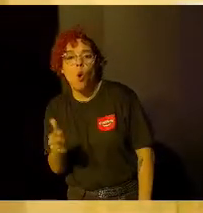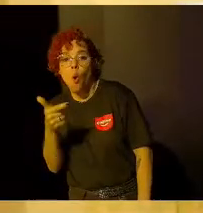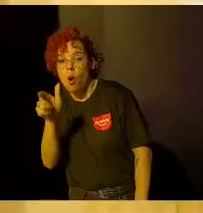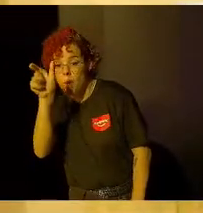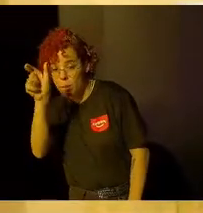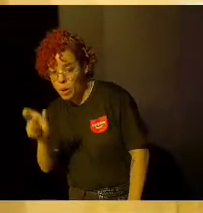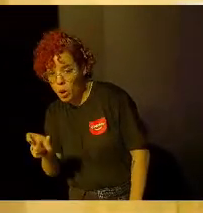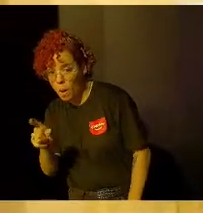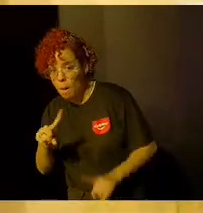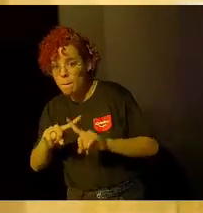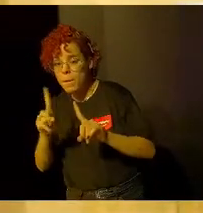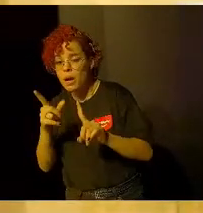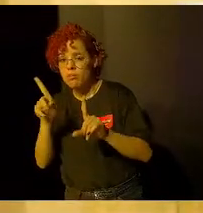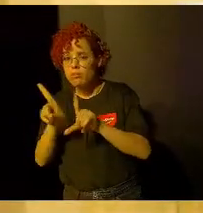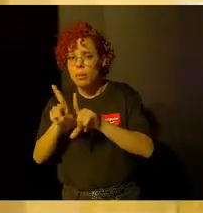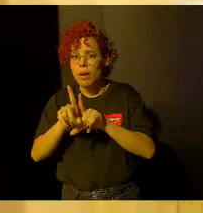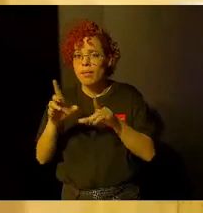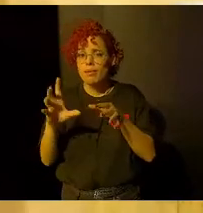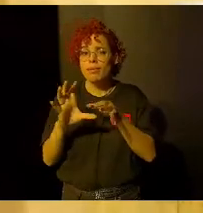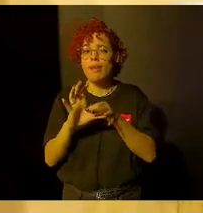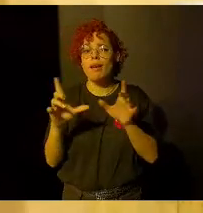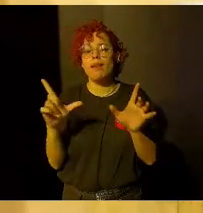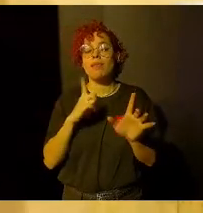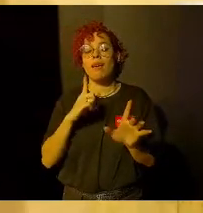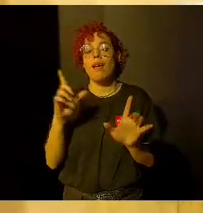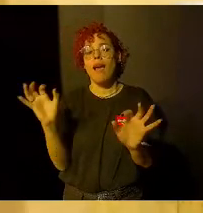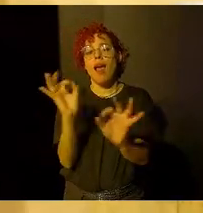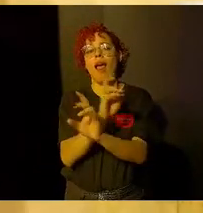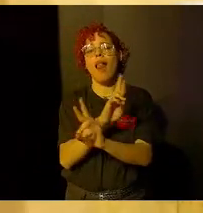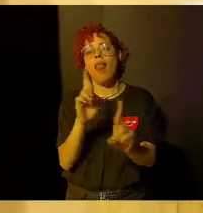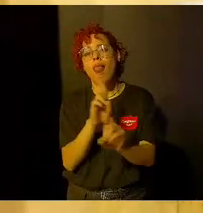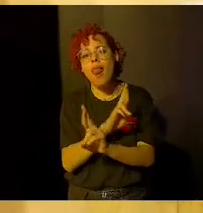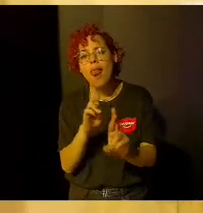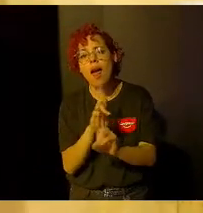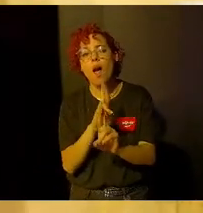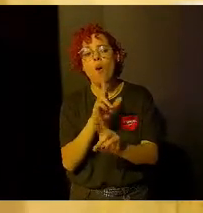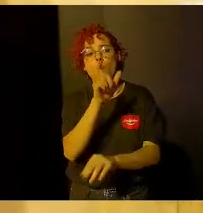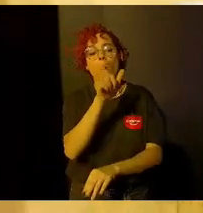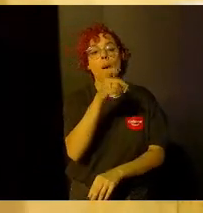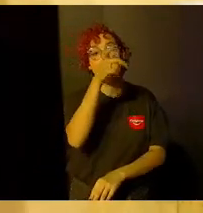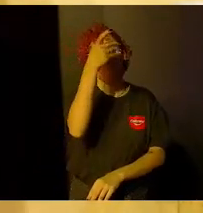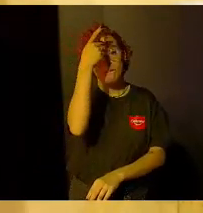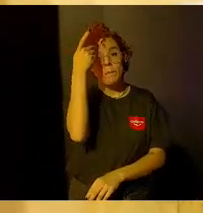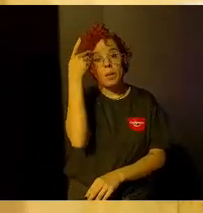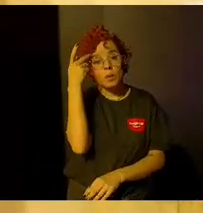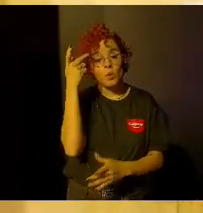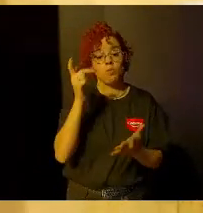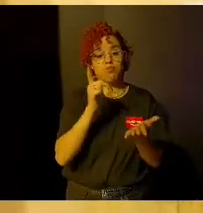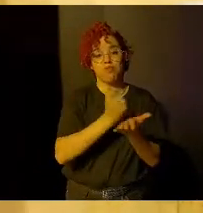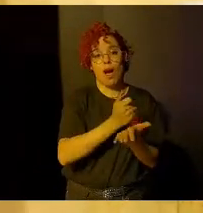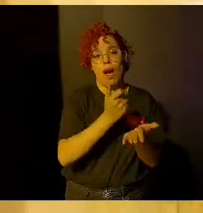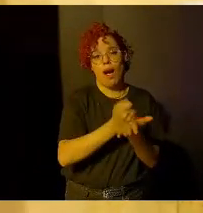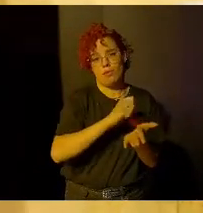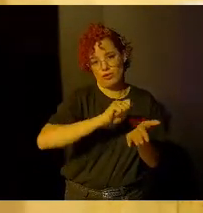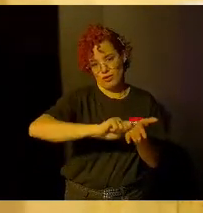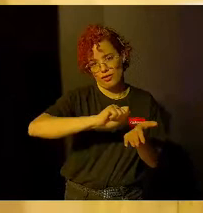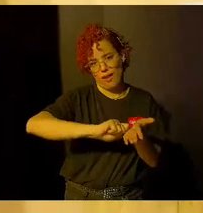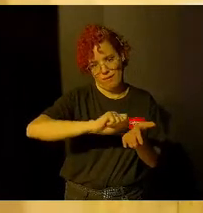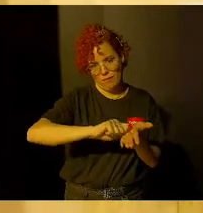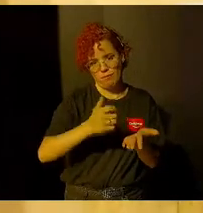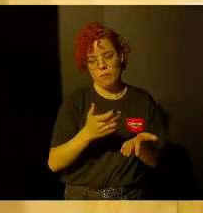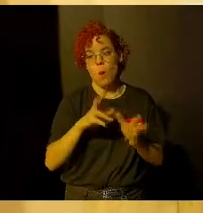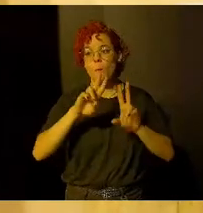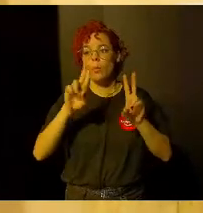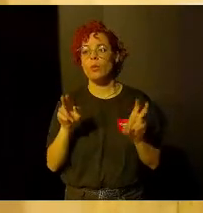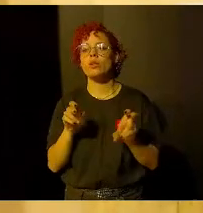processo de descoberta de redescoberta de rememoração daquela vida então por isso que tem uma